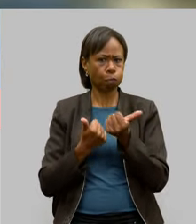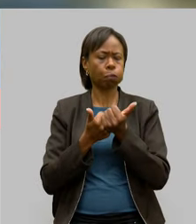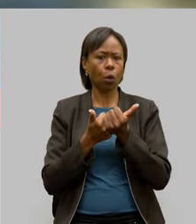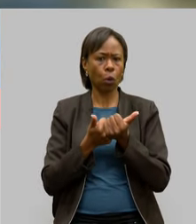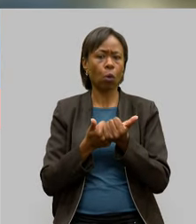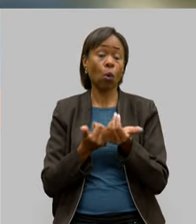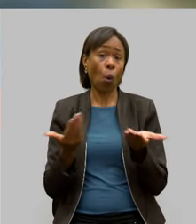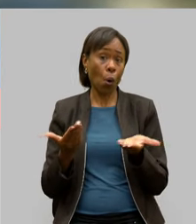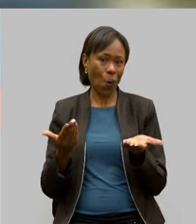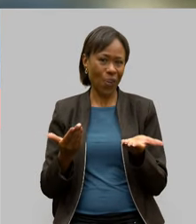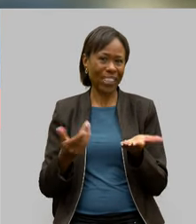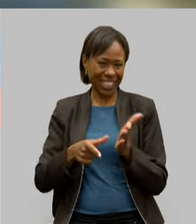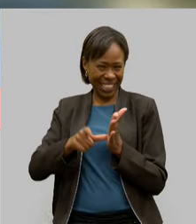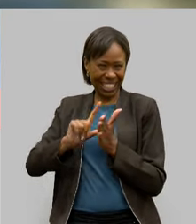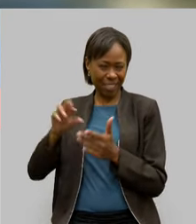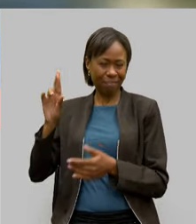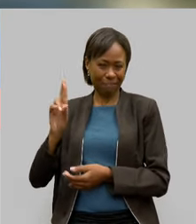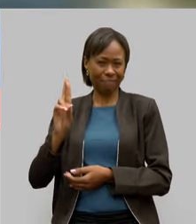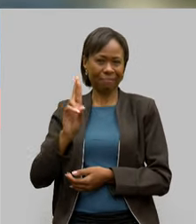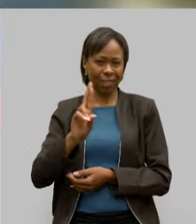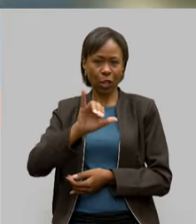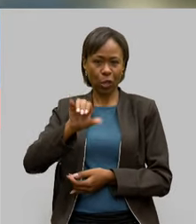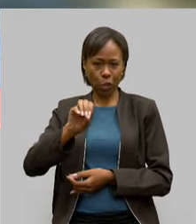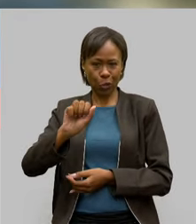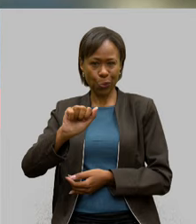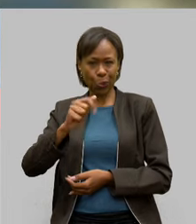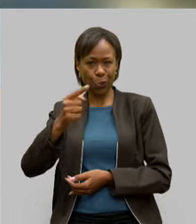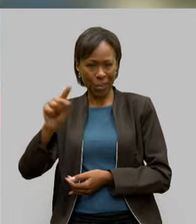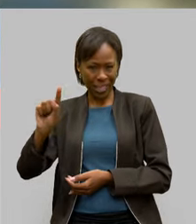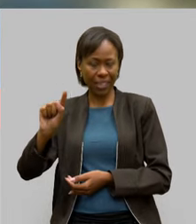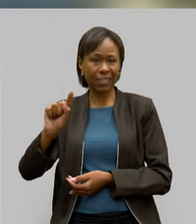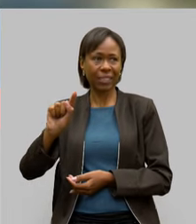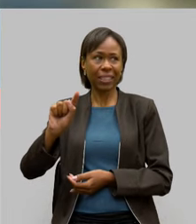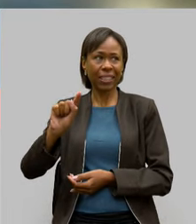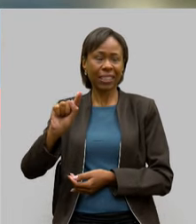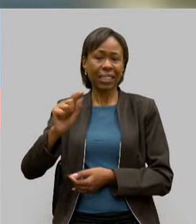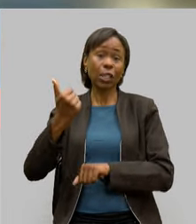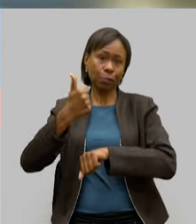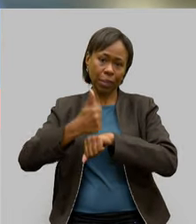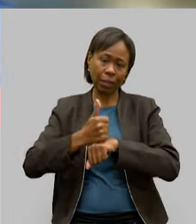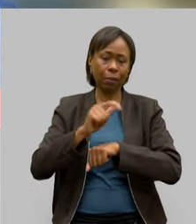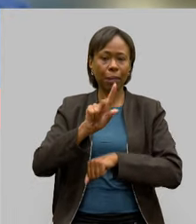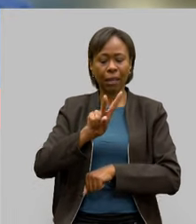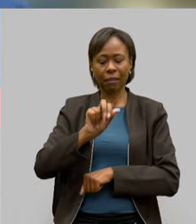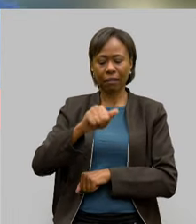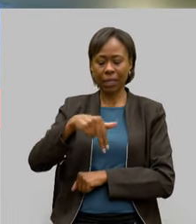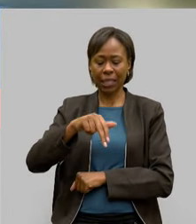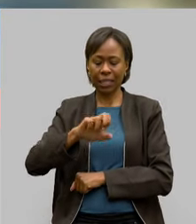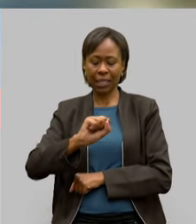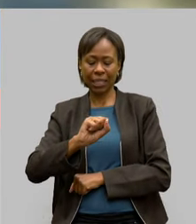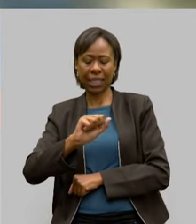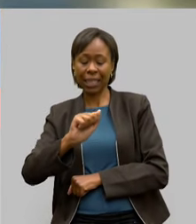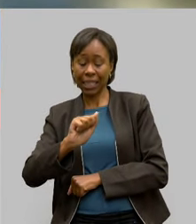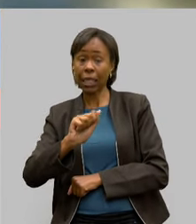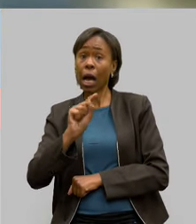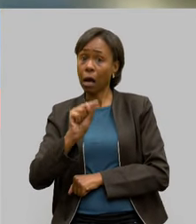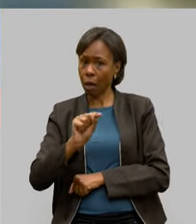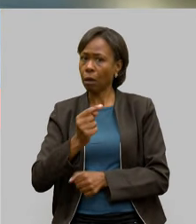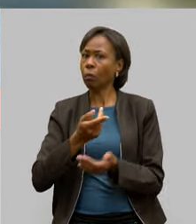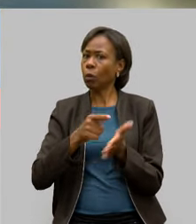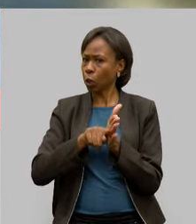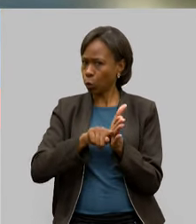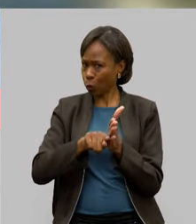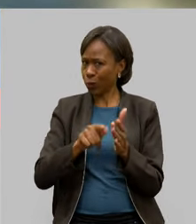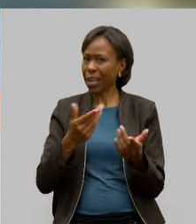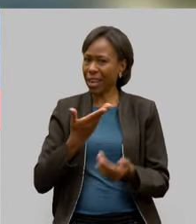né o professor João Crisóstomo foi representado pela Vanessa Stein que também é pesquisadora colega Nossa aqui da Universidade nós